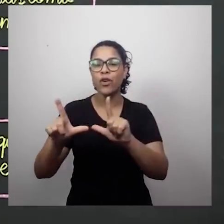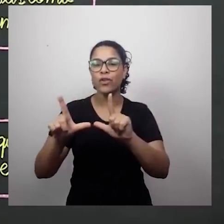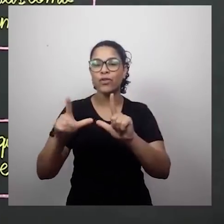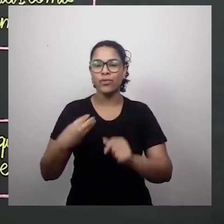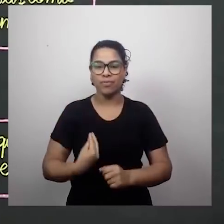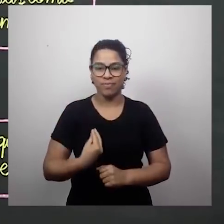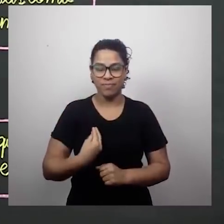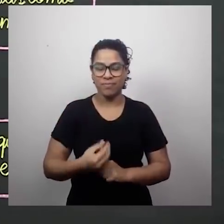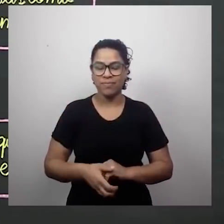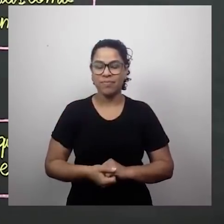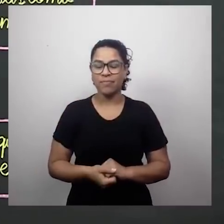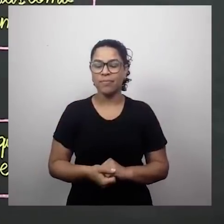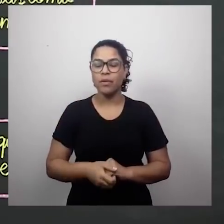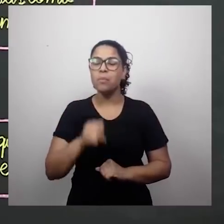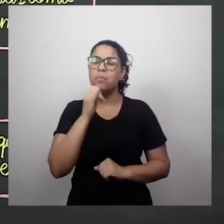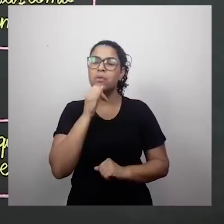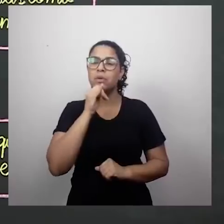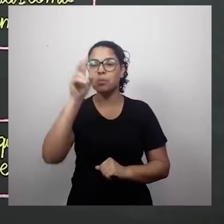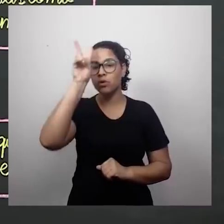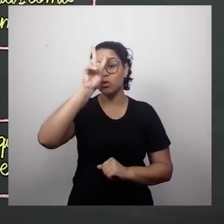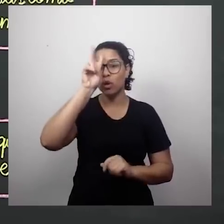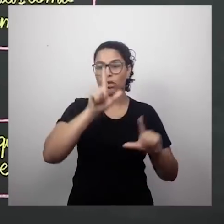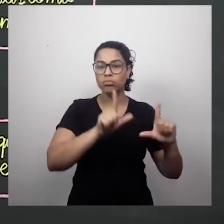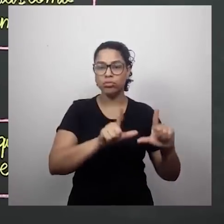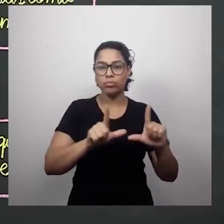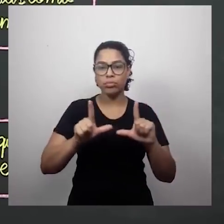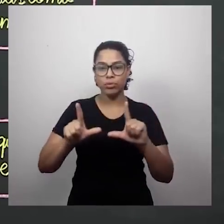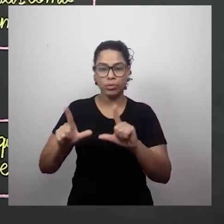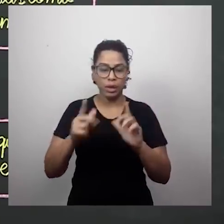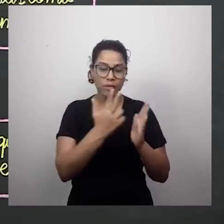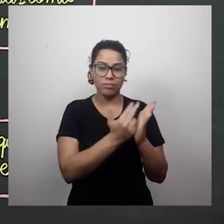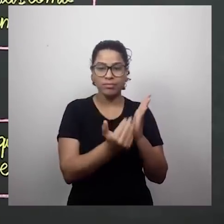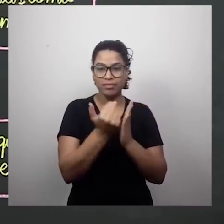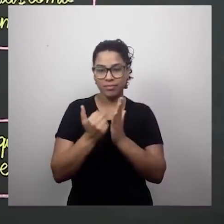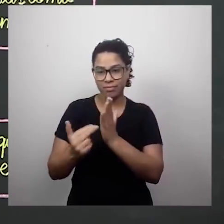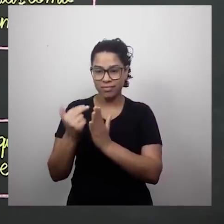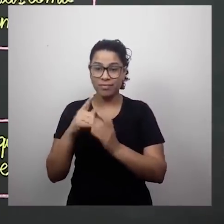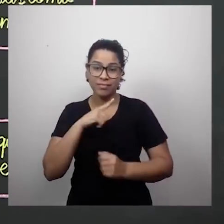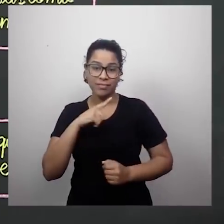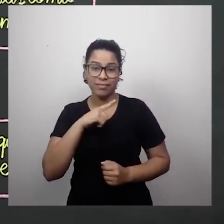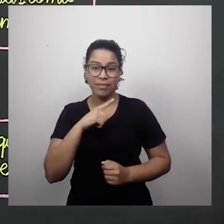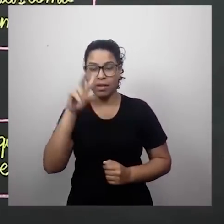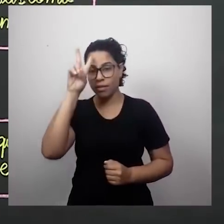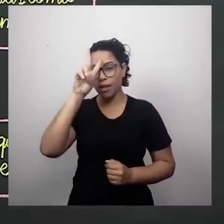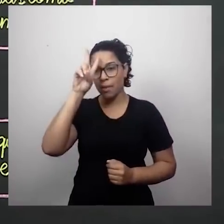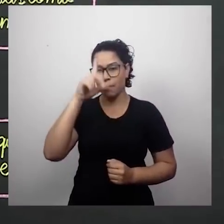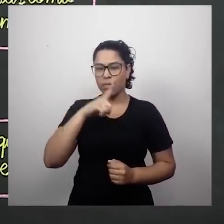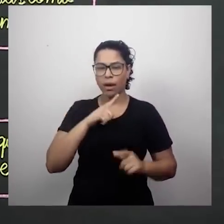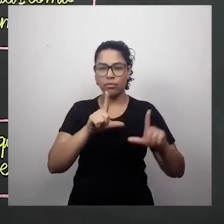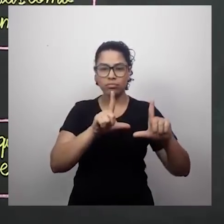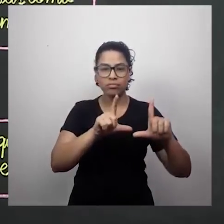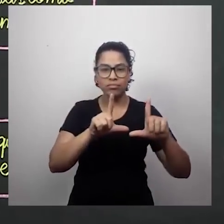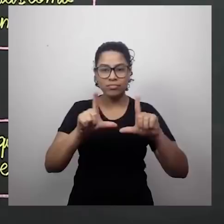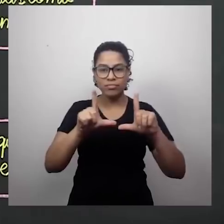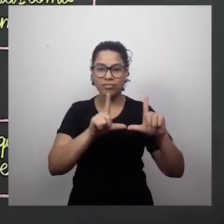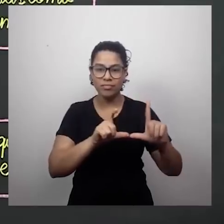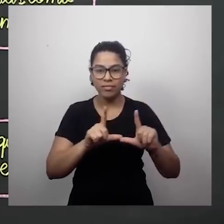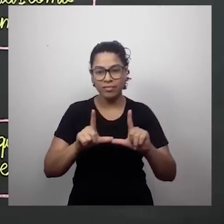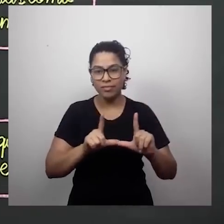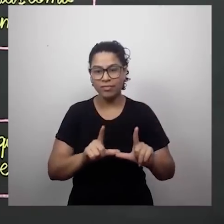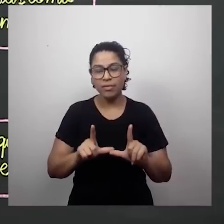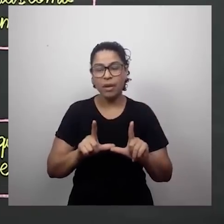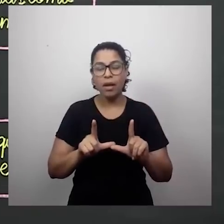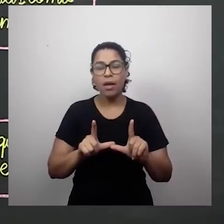Pensa na estrutura, por exemplo, de uma história em quadrinhos, que é uma história ficcional, com desenhos, com registros gráficos. Lembra que a gente tem aqueles quadros, aquelas estruturas?